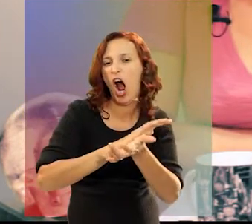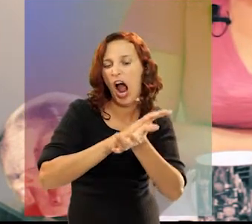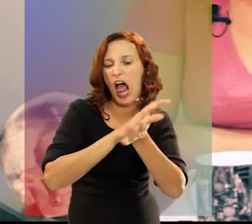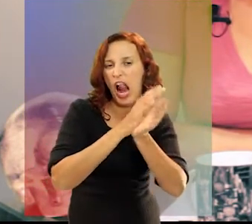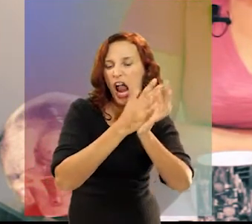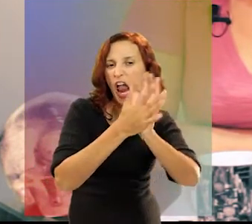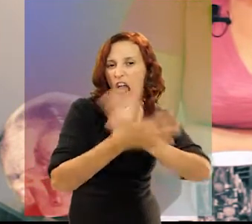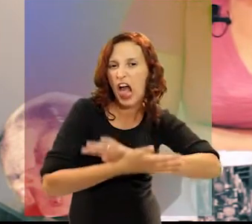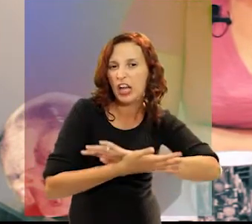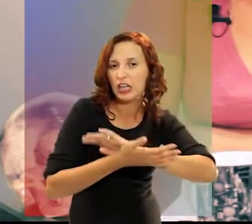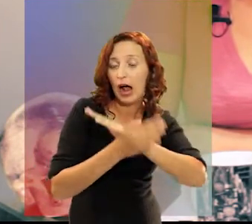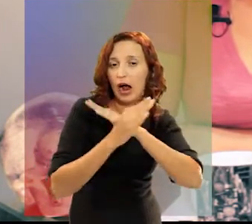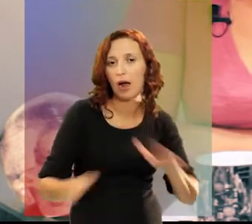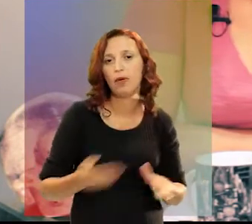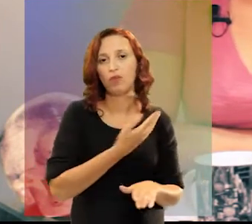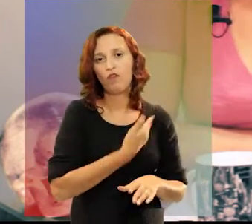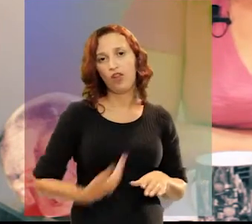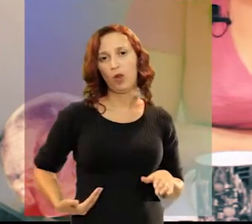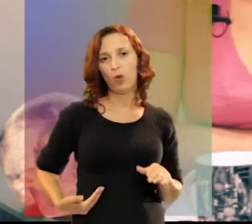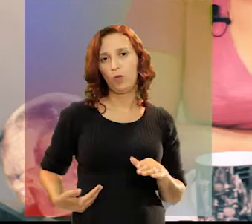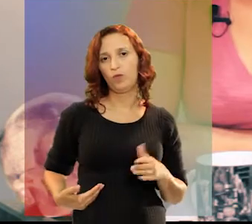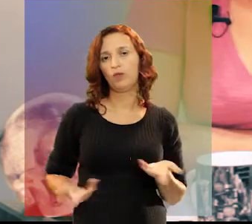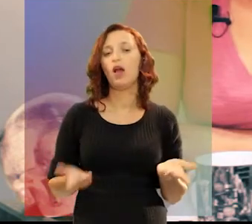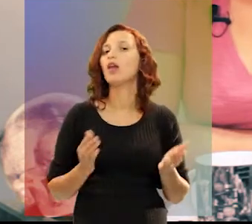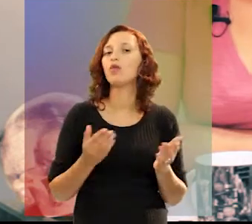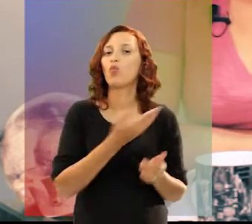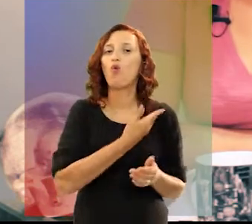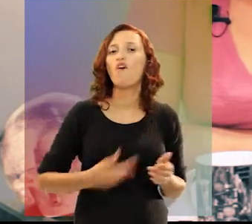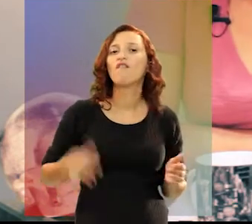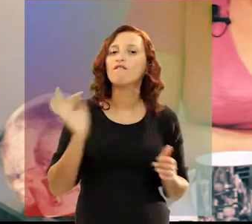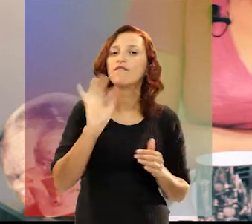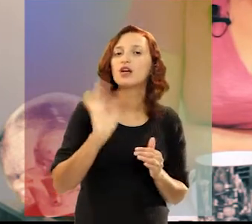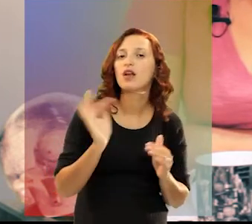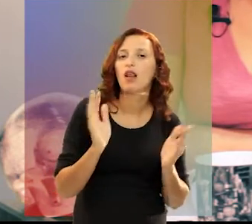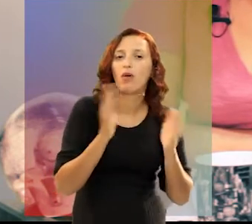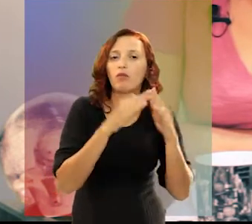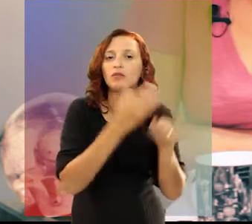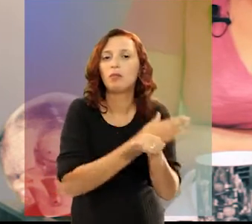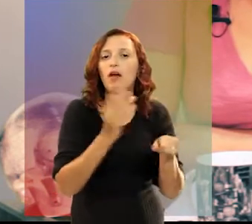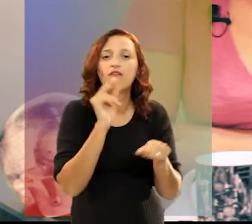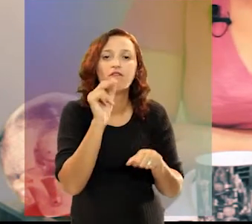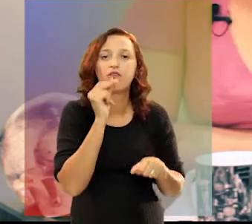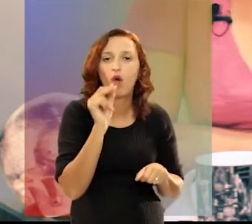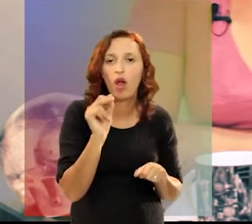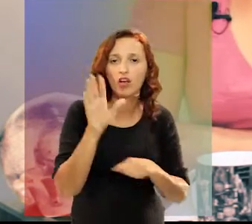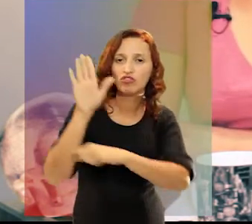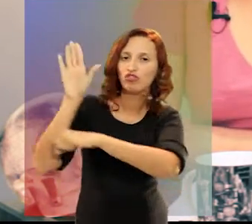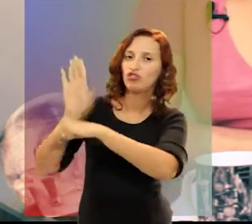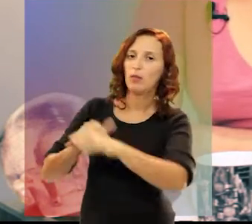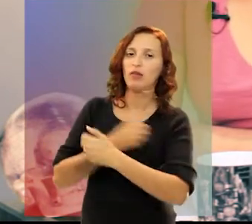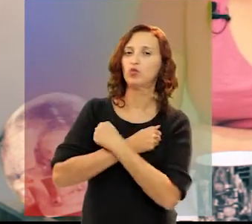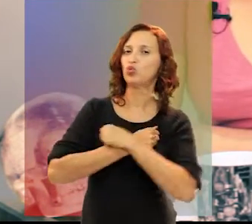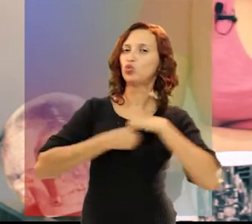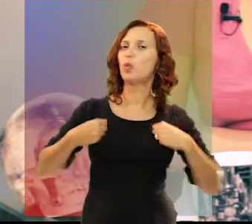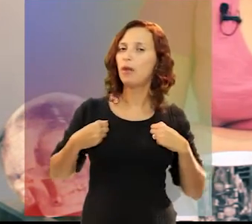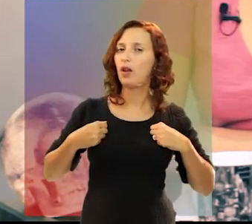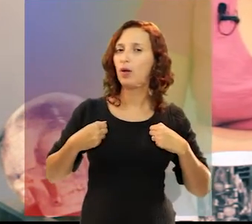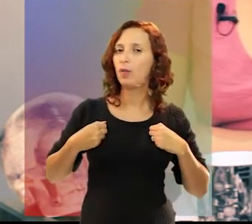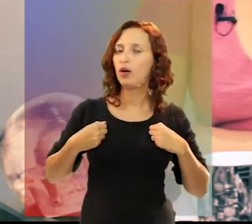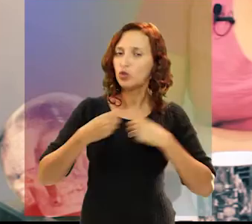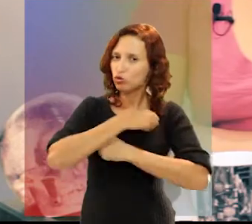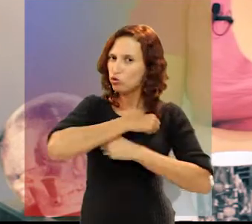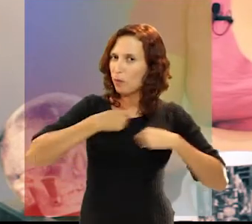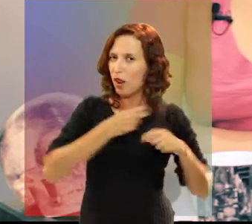e desmoraliza o governo. E aí, o que a Casa Branca, o governo federal, faz? Chama o Super-Homem. E